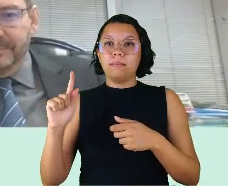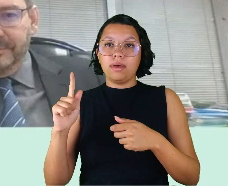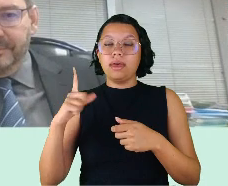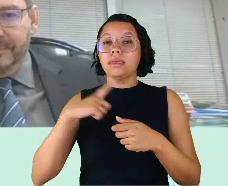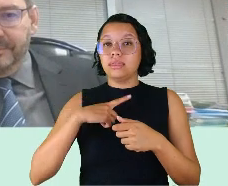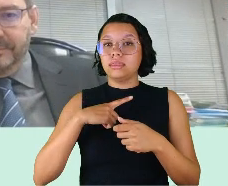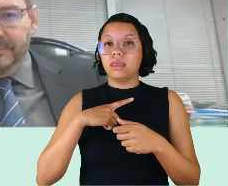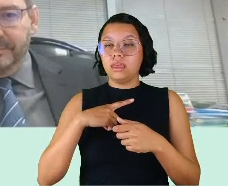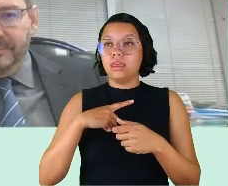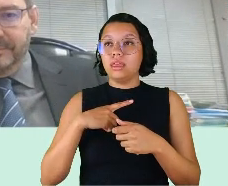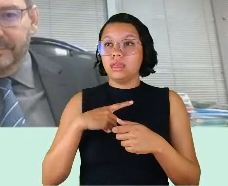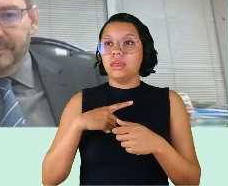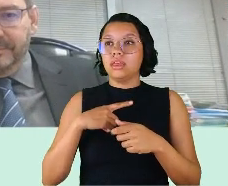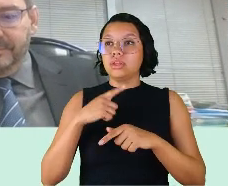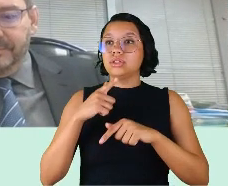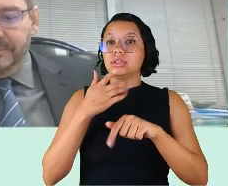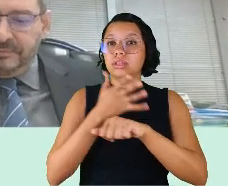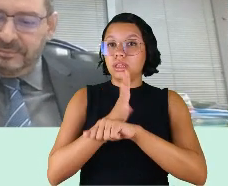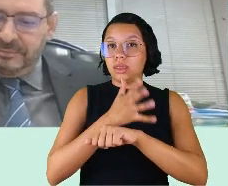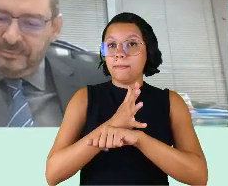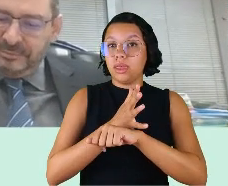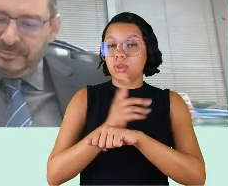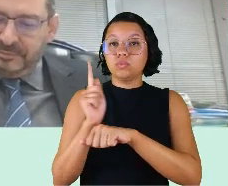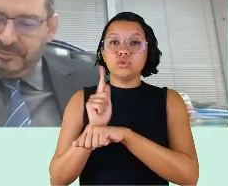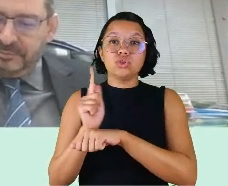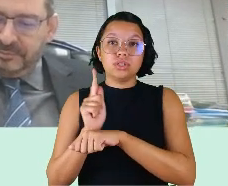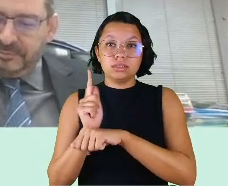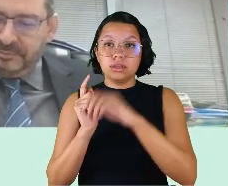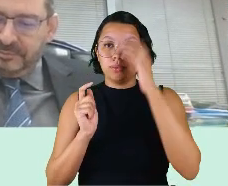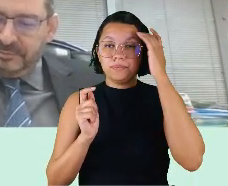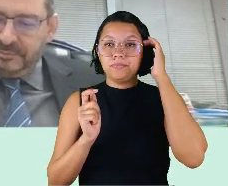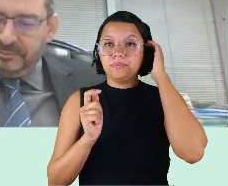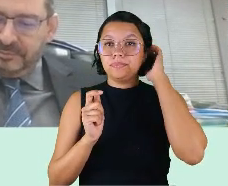mesmo fazendo treinamentos de gestão, né?